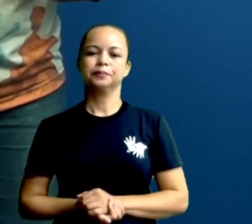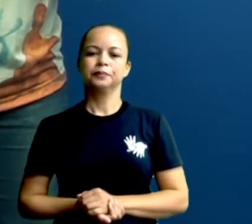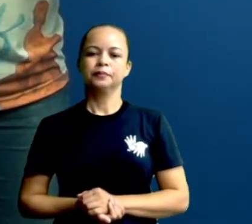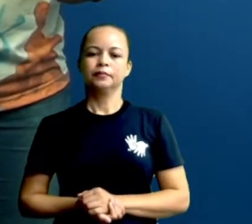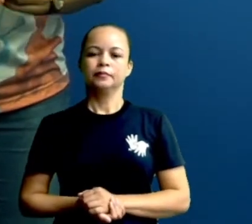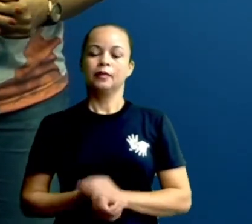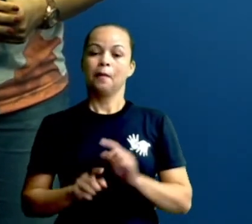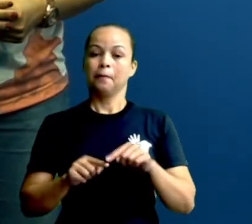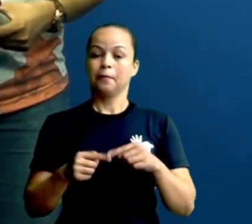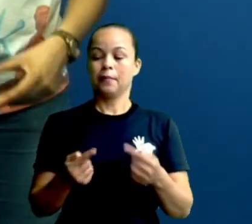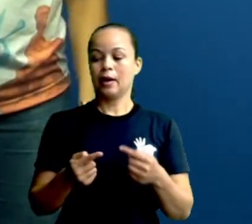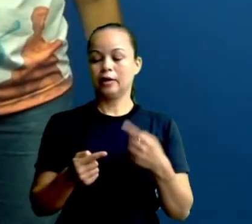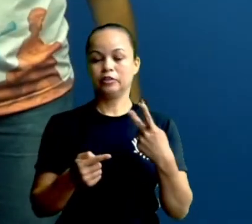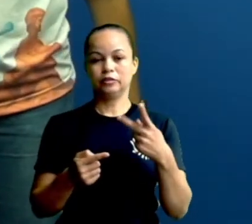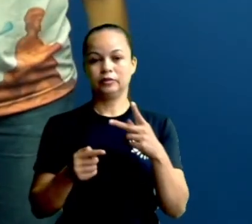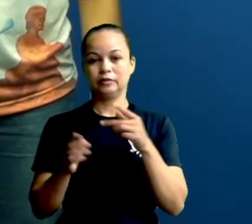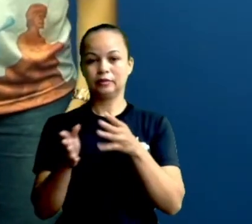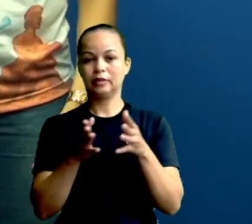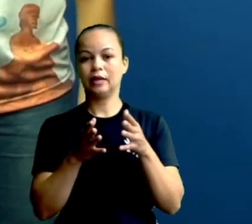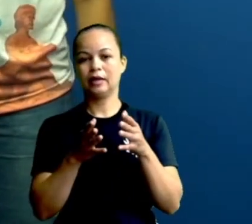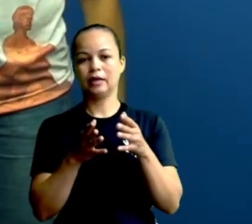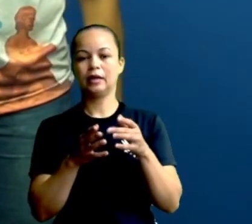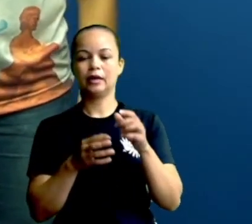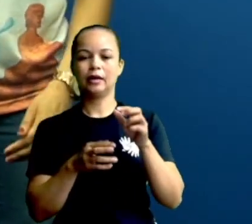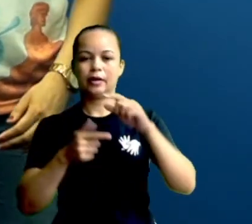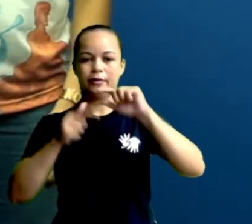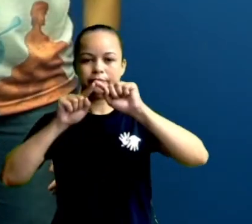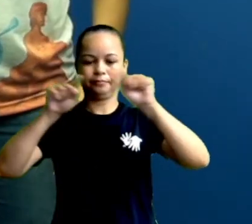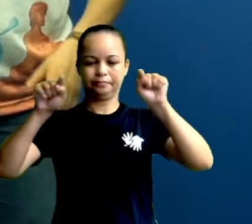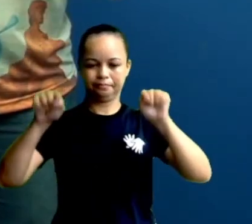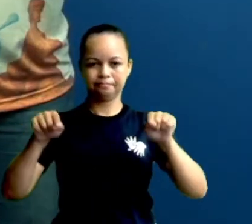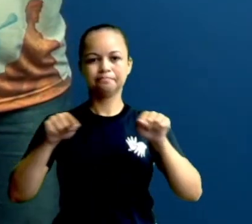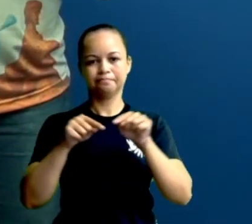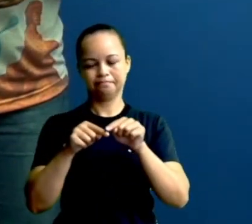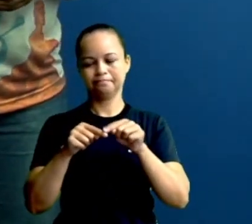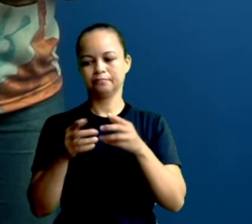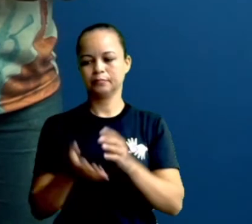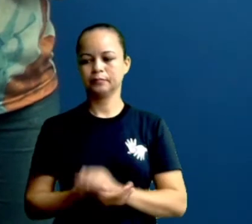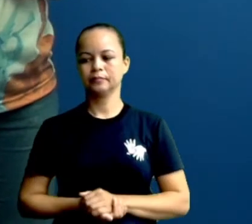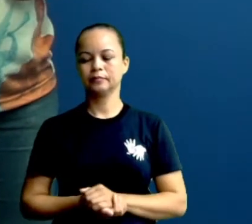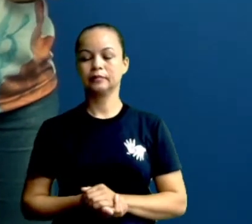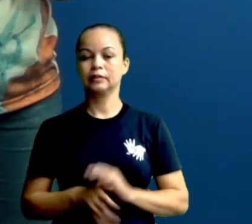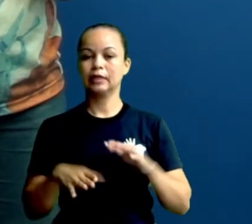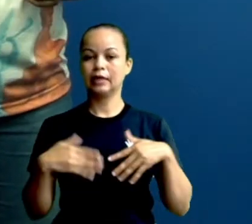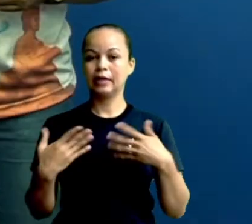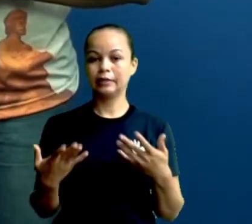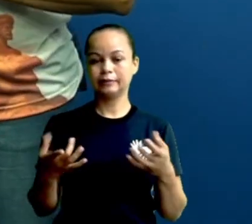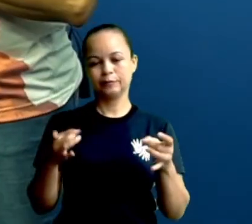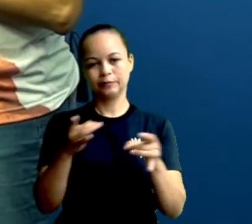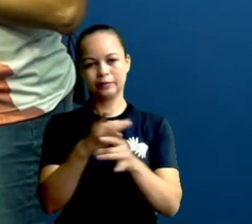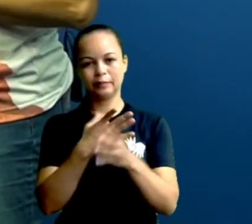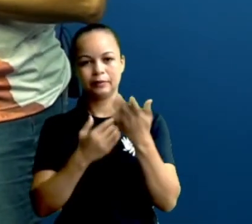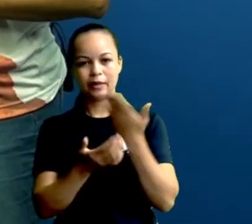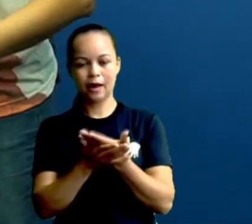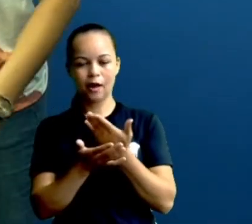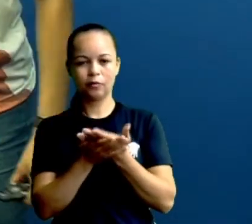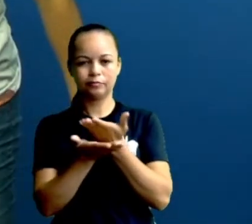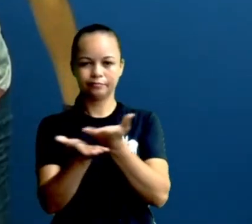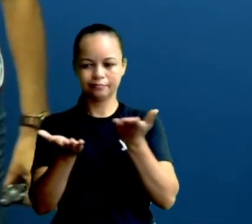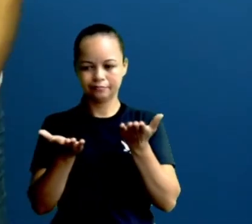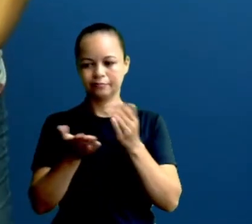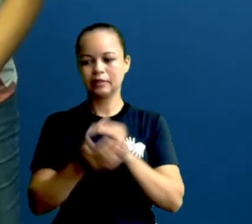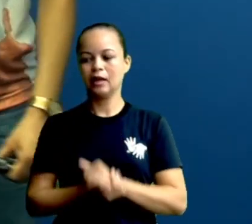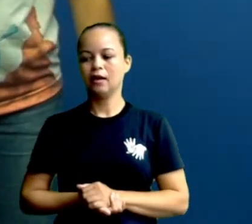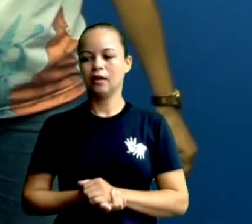lados. Mas elas não deixam de ser retângulos, ok? Então, fica aí mais uma aula para vocês